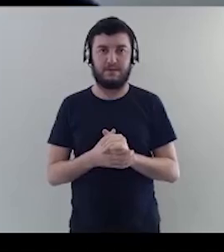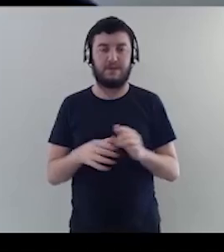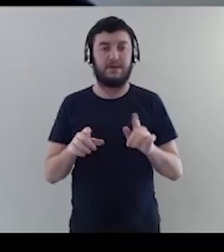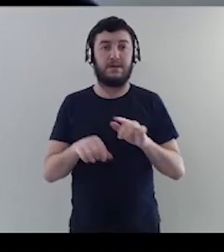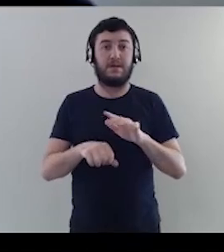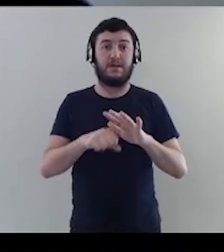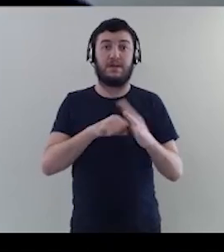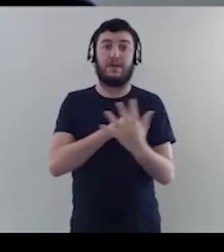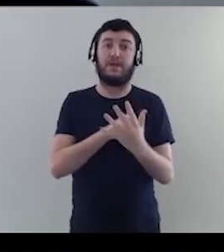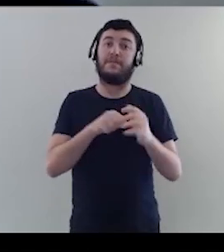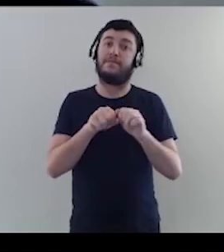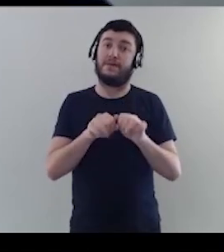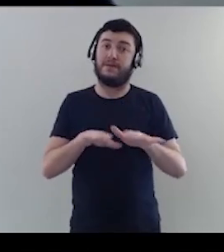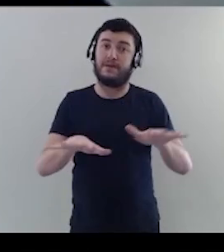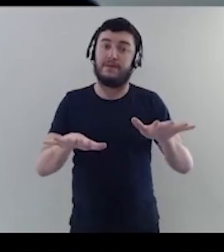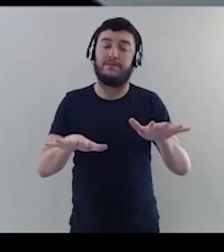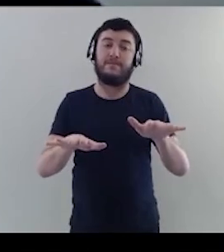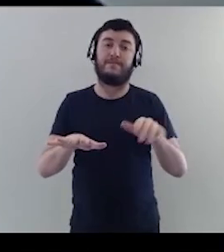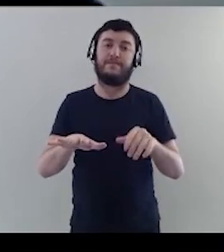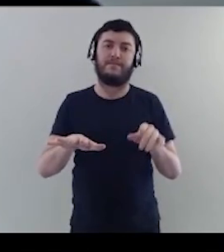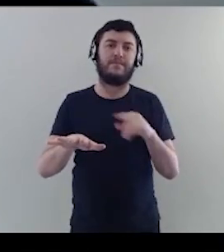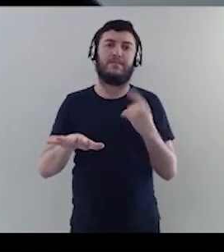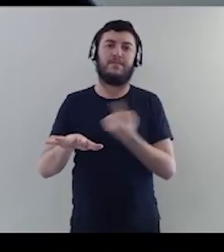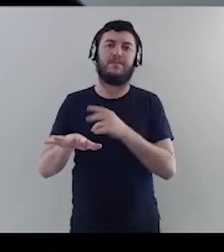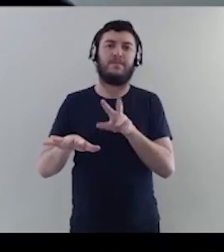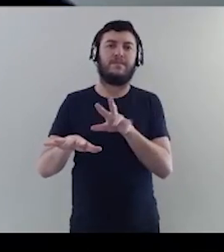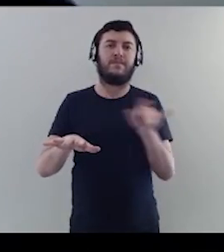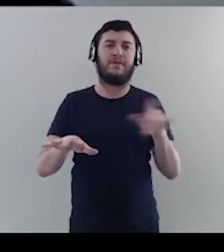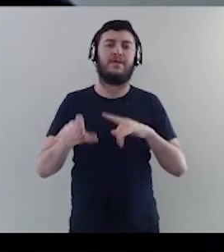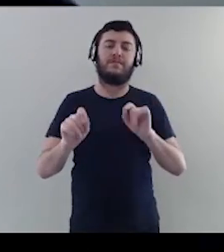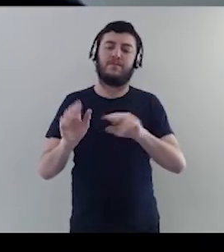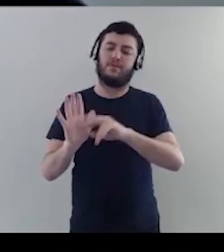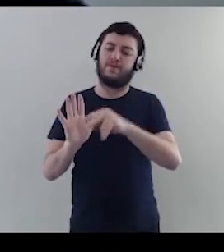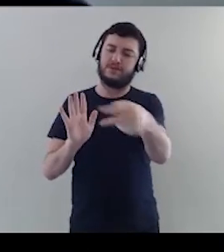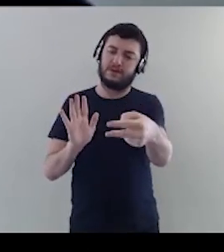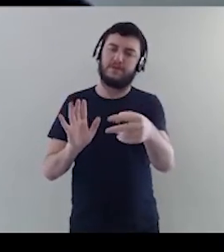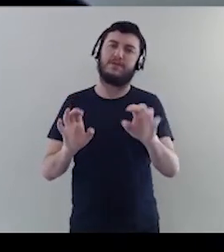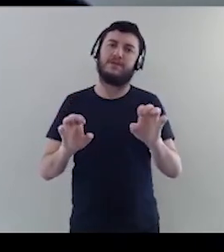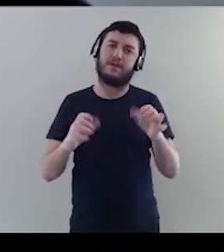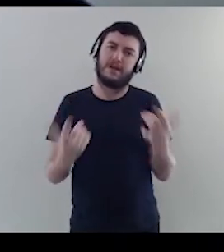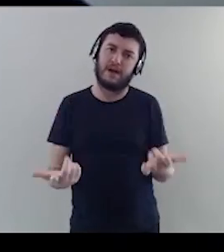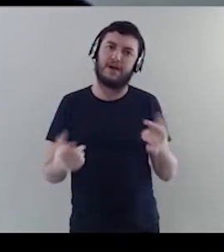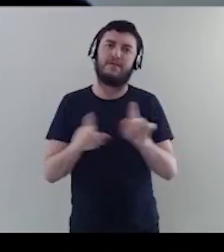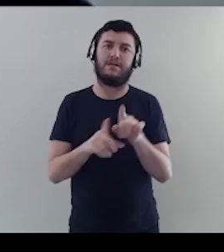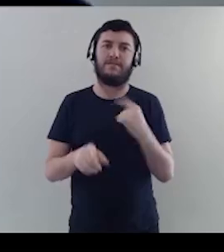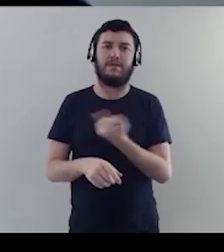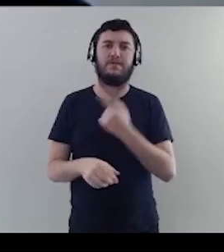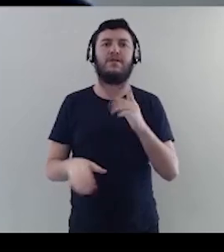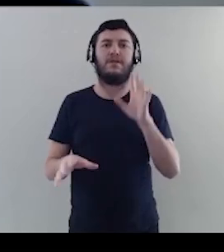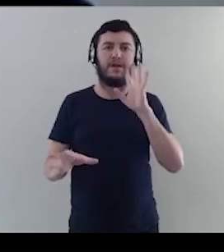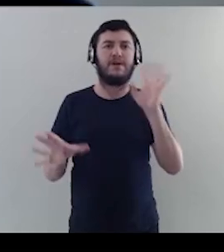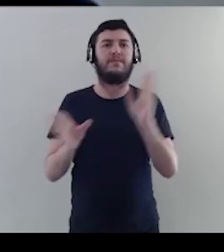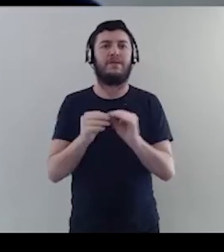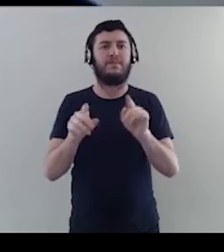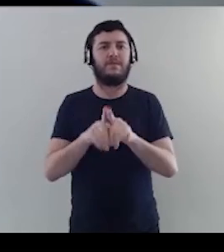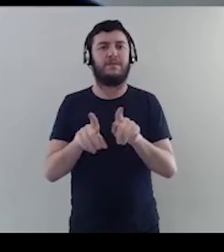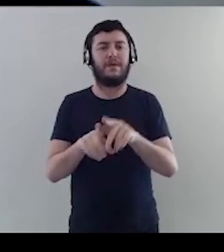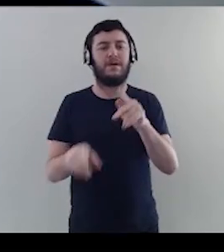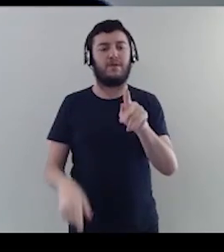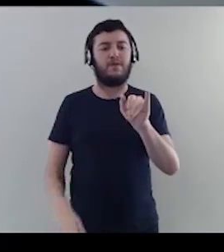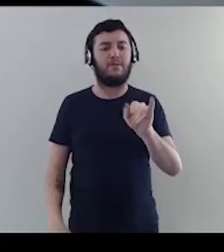pandemia em Portugal vão ter a seguinte consequência. Segundo as estimativas, vai haver uma queda do produto interno bruto de mais de